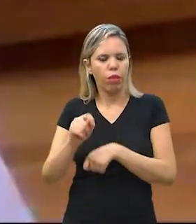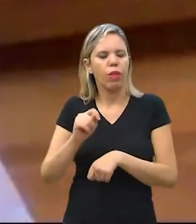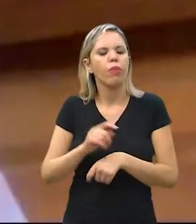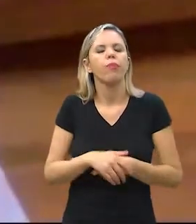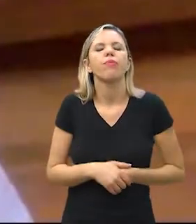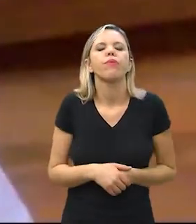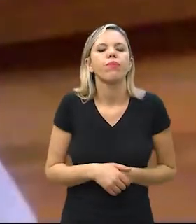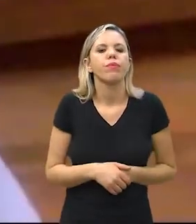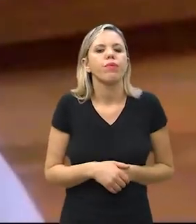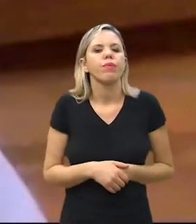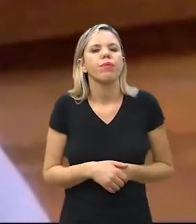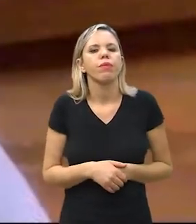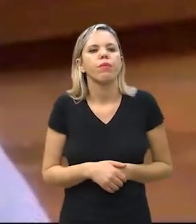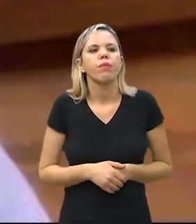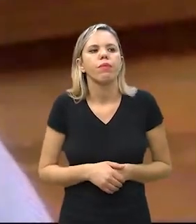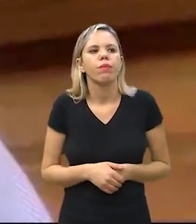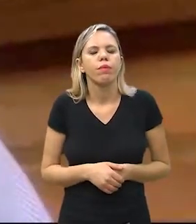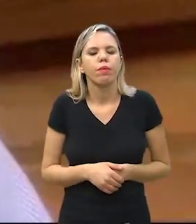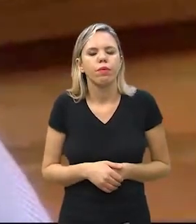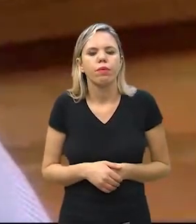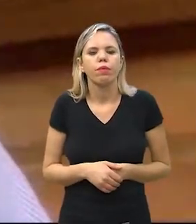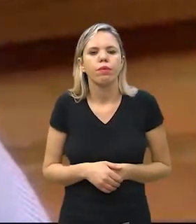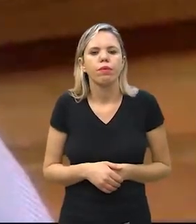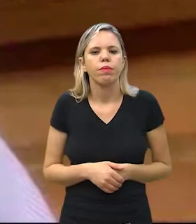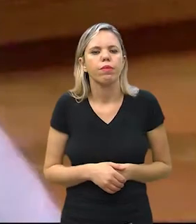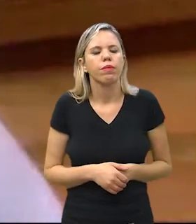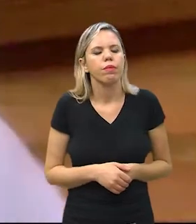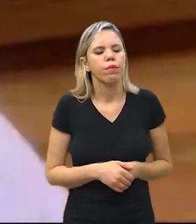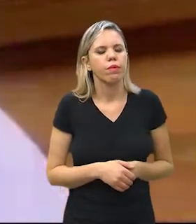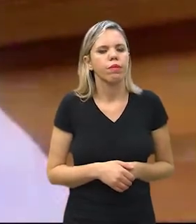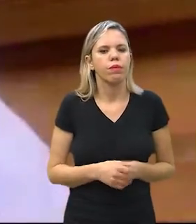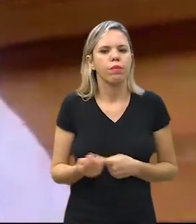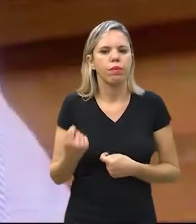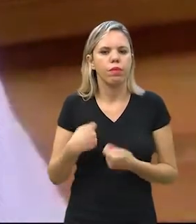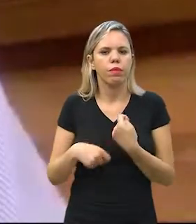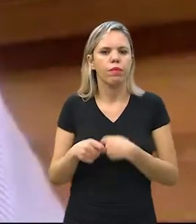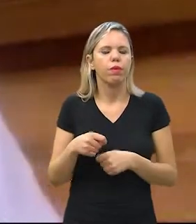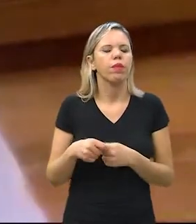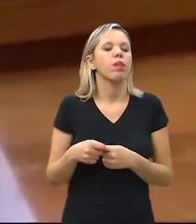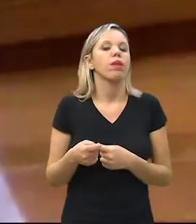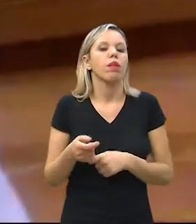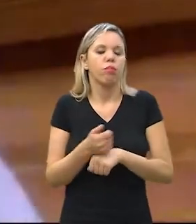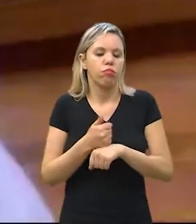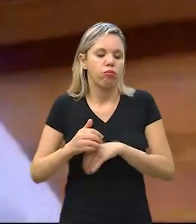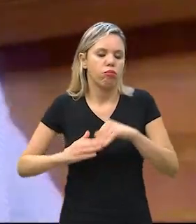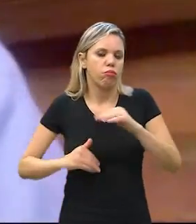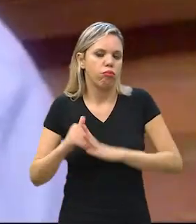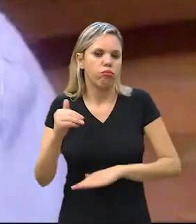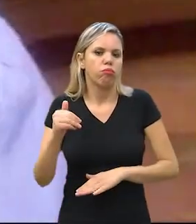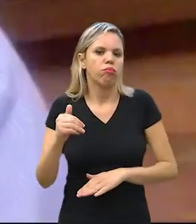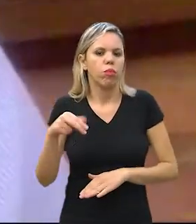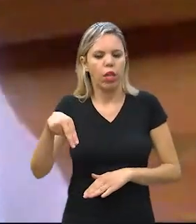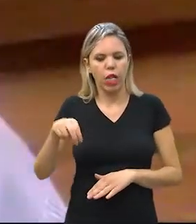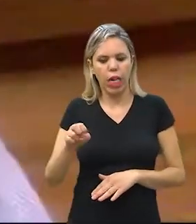de networking através de negócio através de networking, né? Então, essa